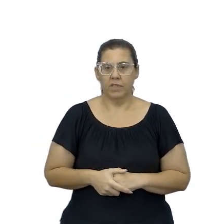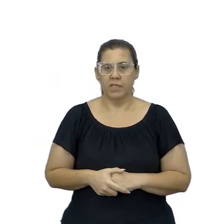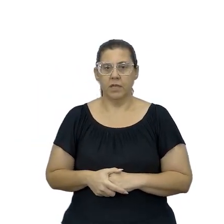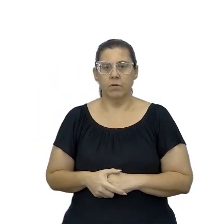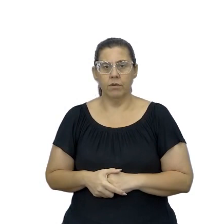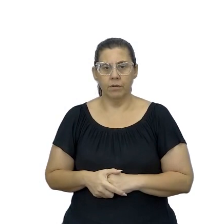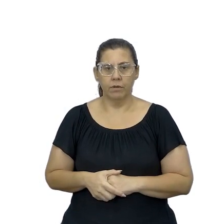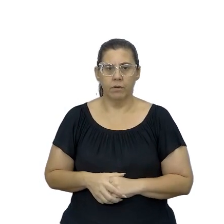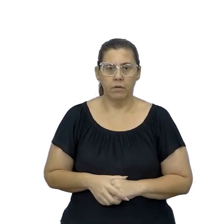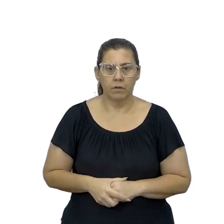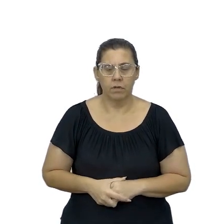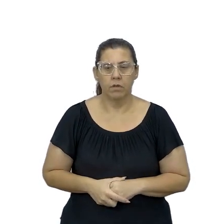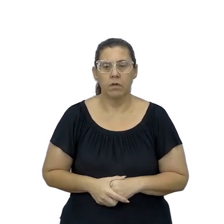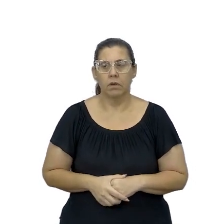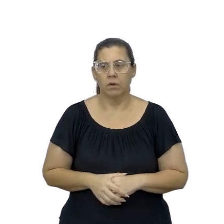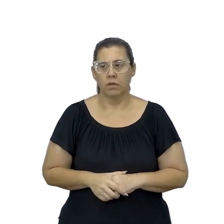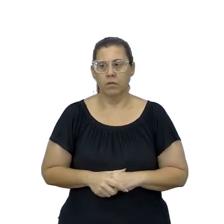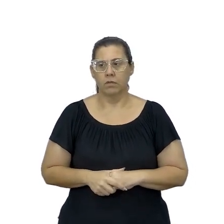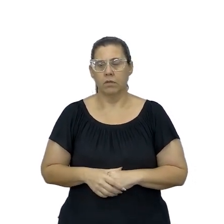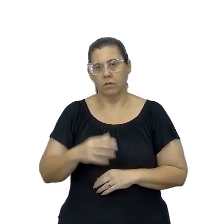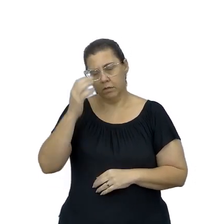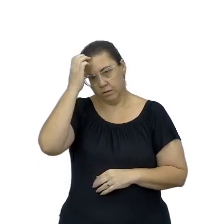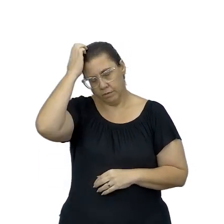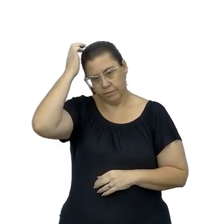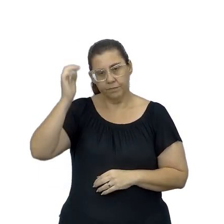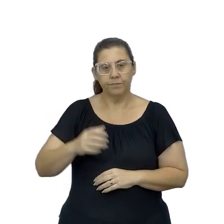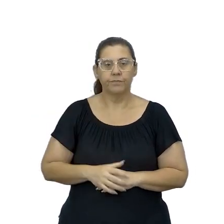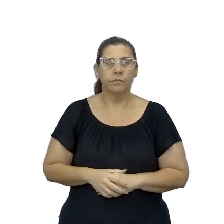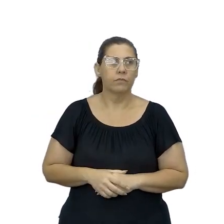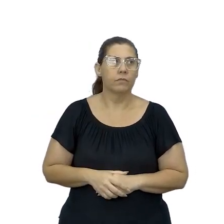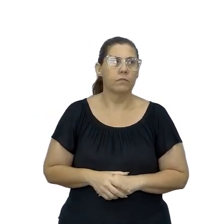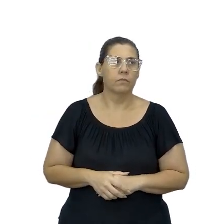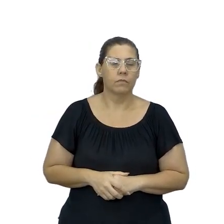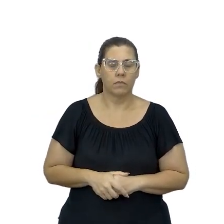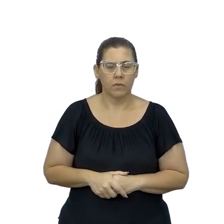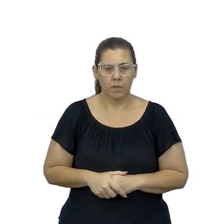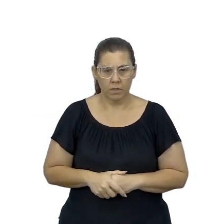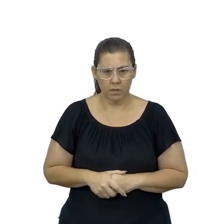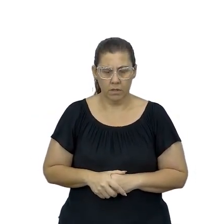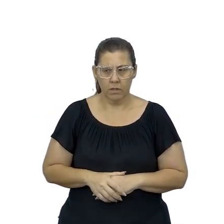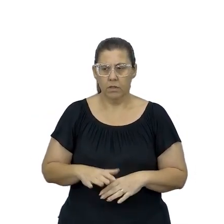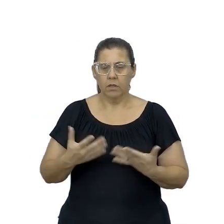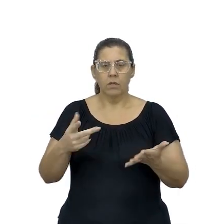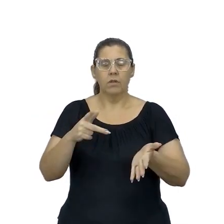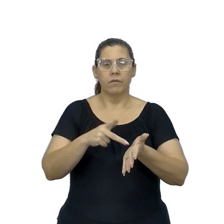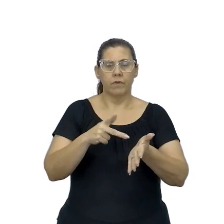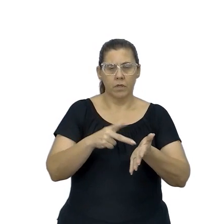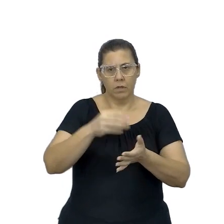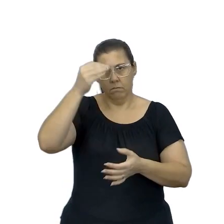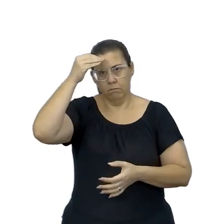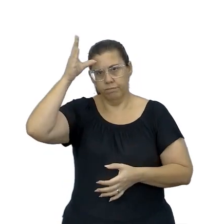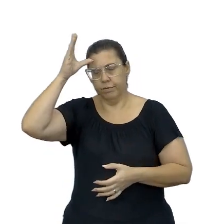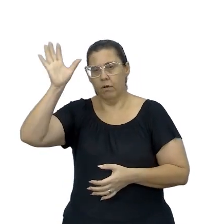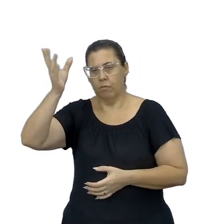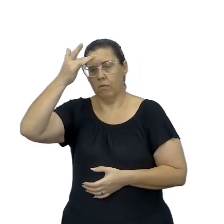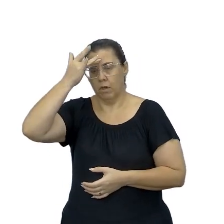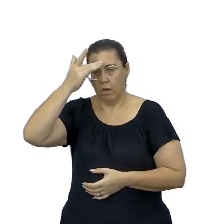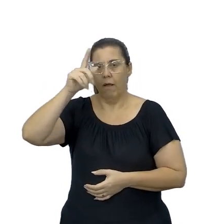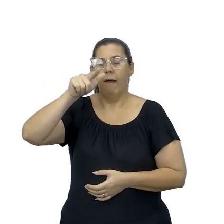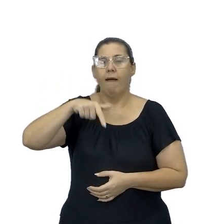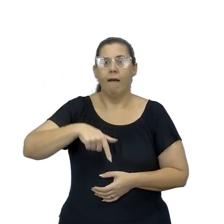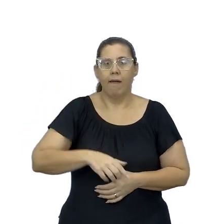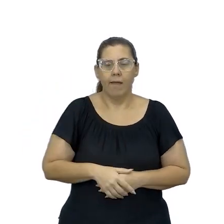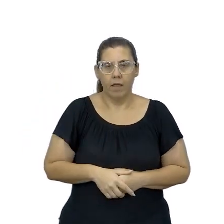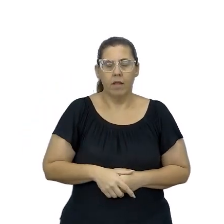já possui. E aí, novamente, a segunda frase. O conhecimento verdadeiramente adquirido é aquele que